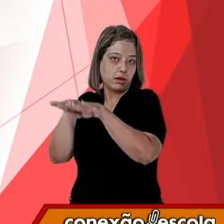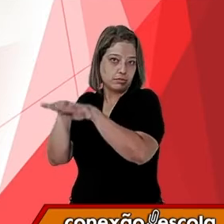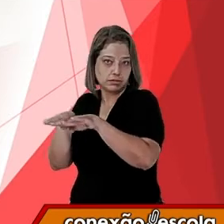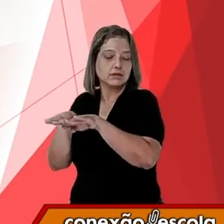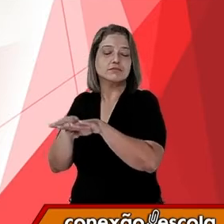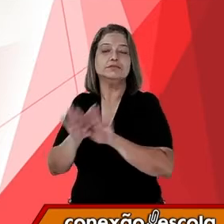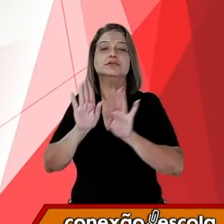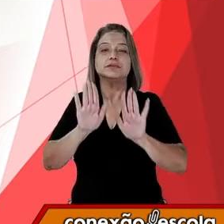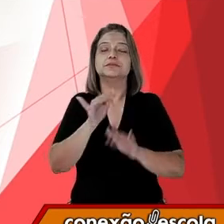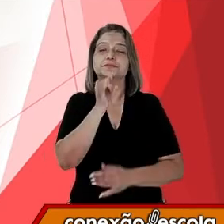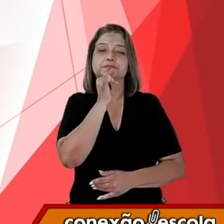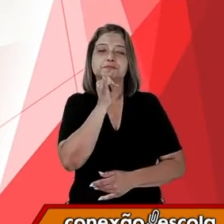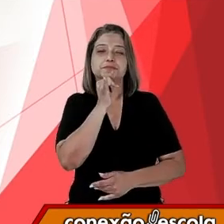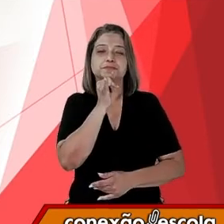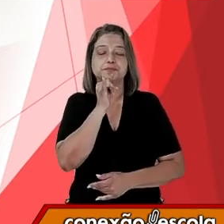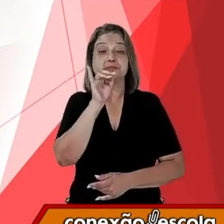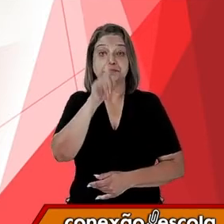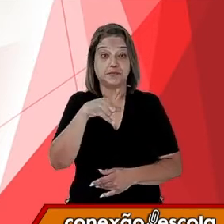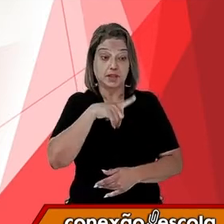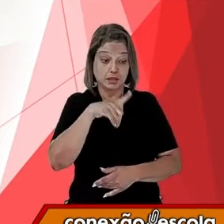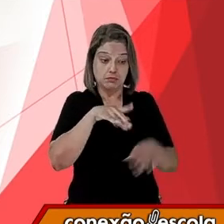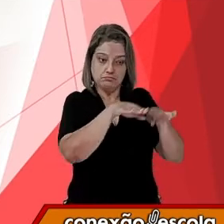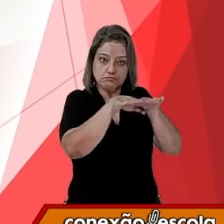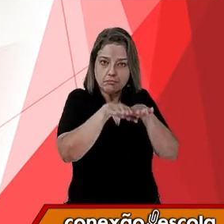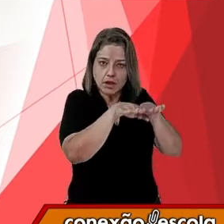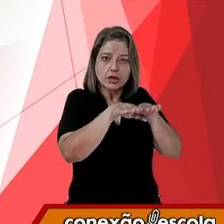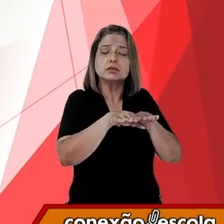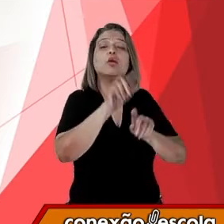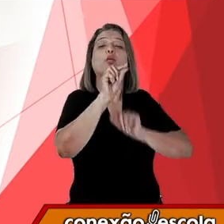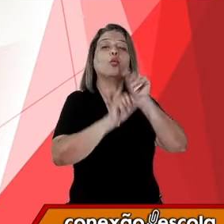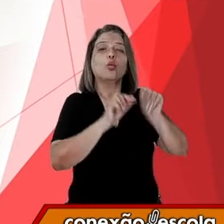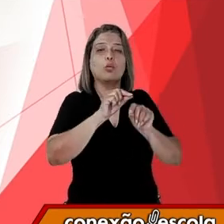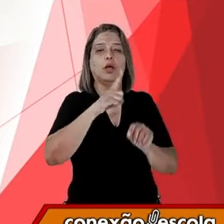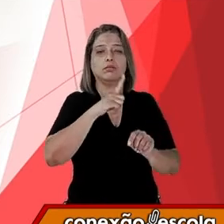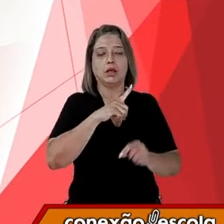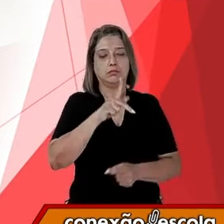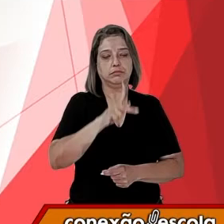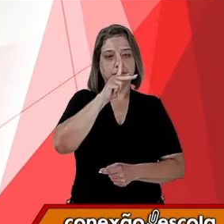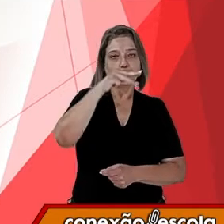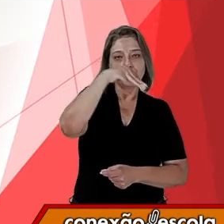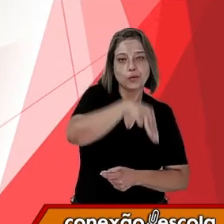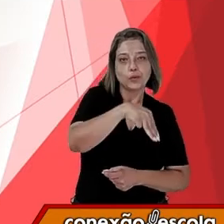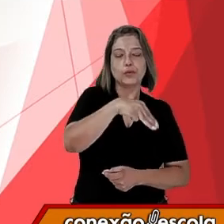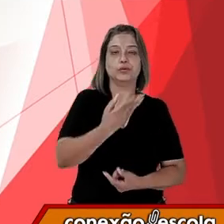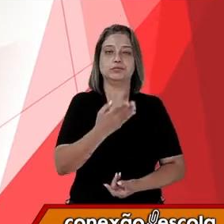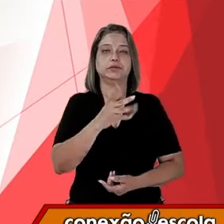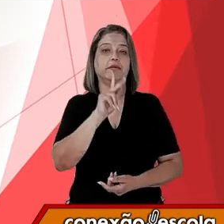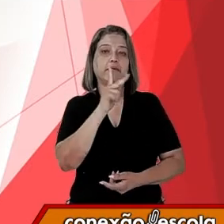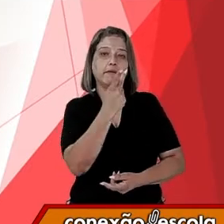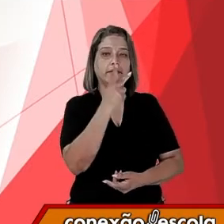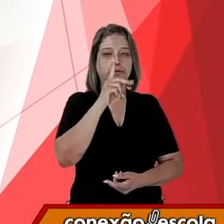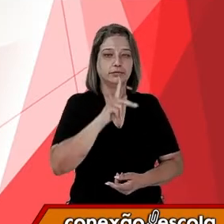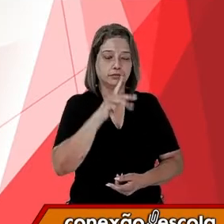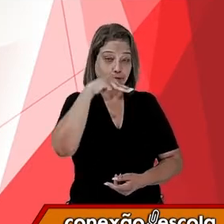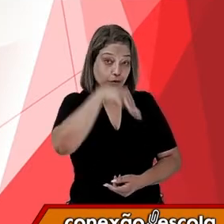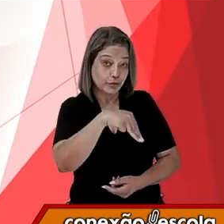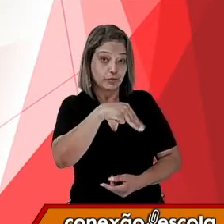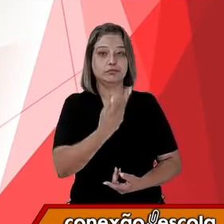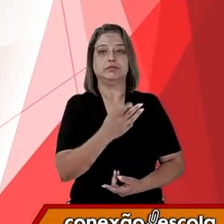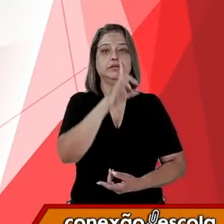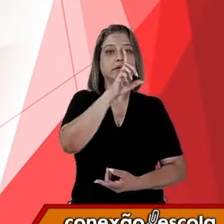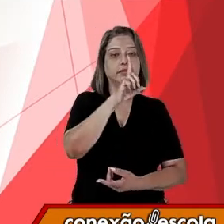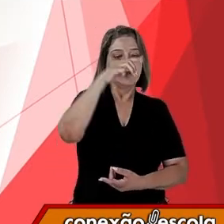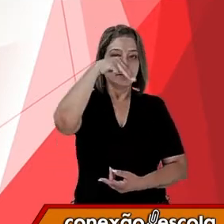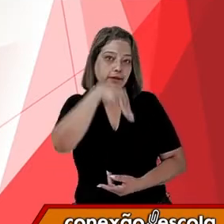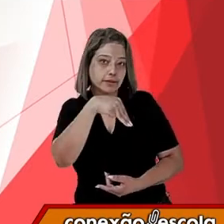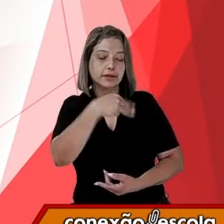as medidas padronizadas são quilômetro, hectômetro,